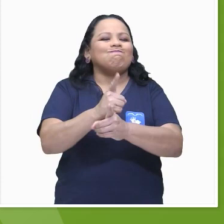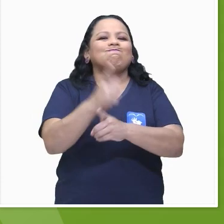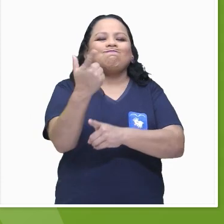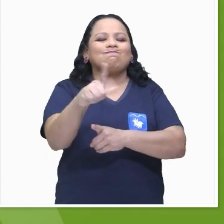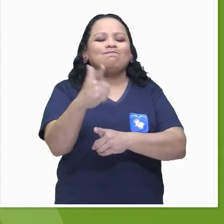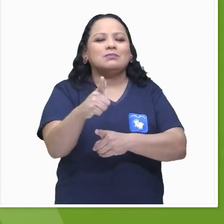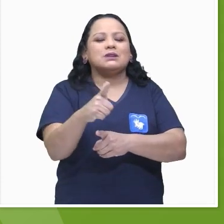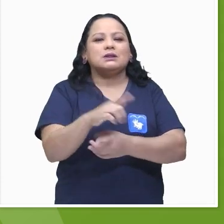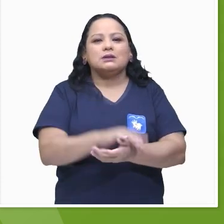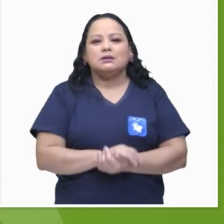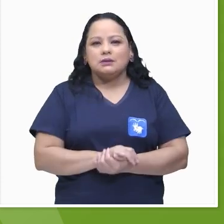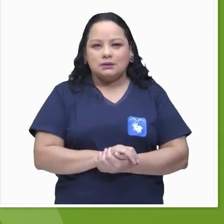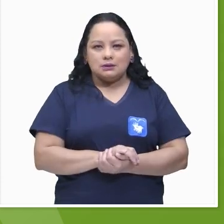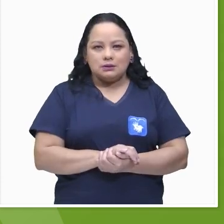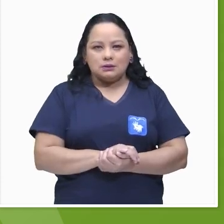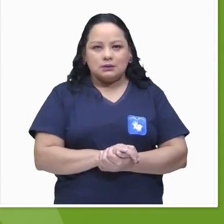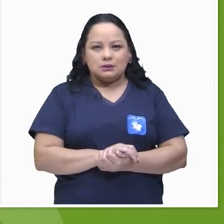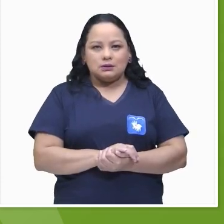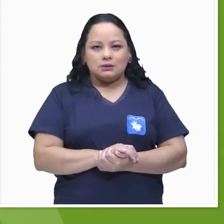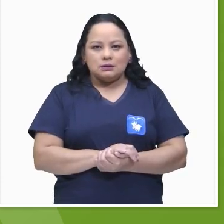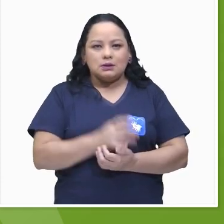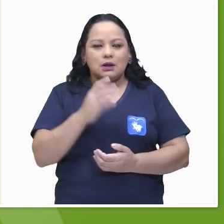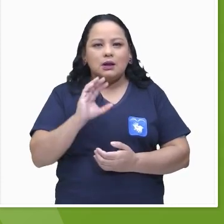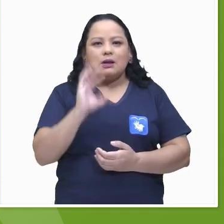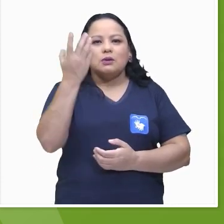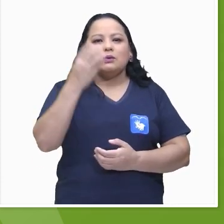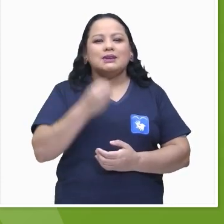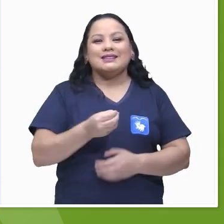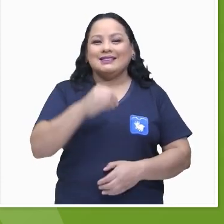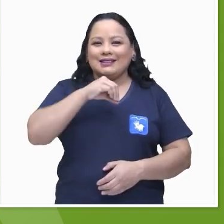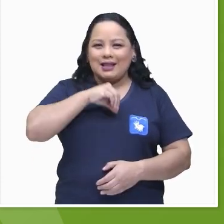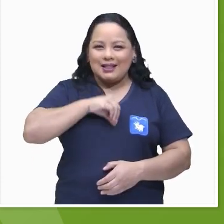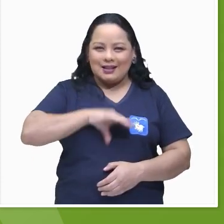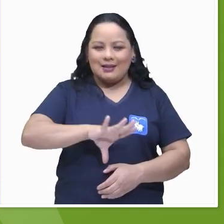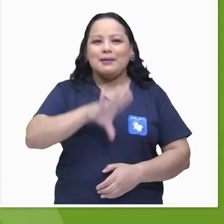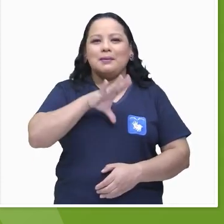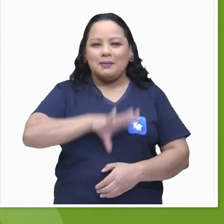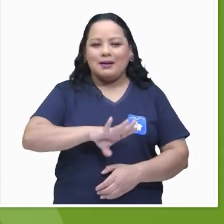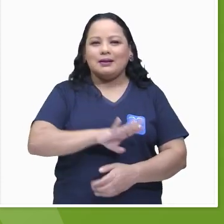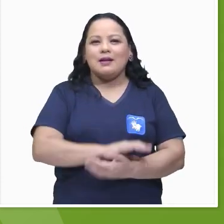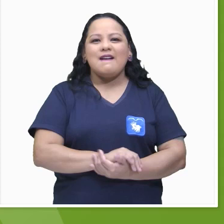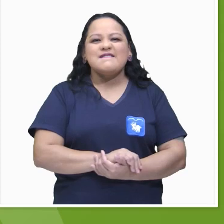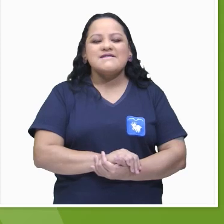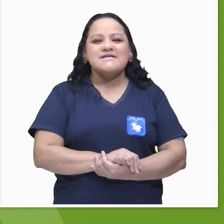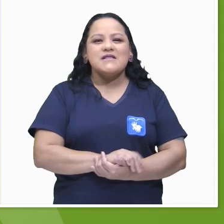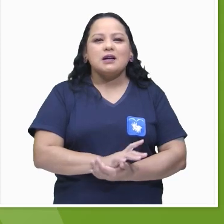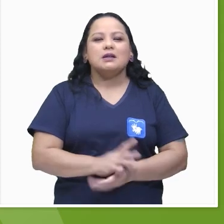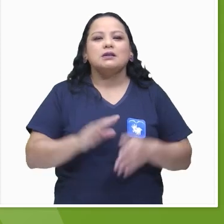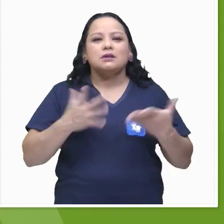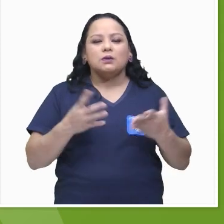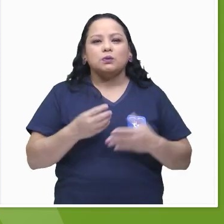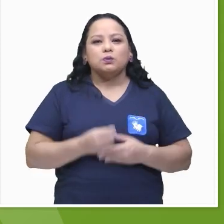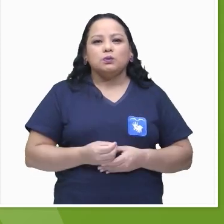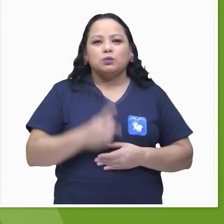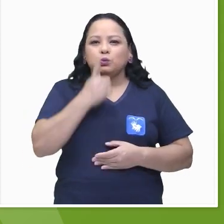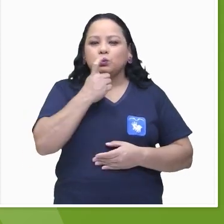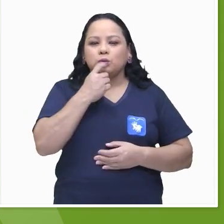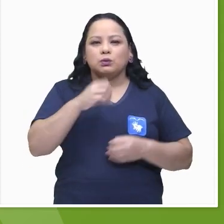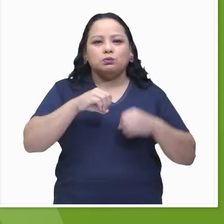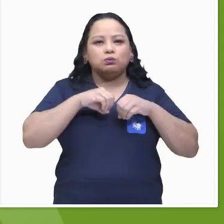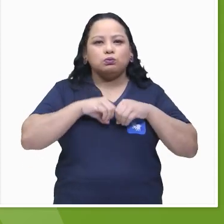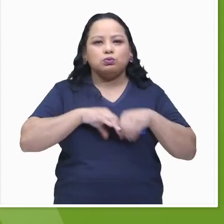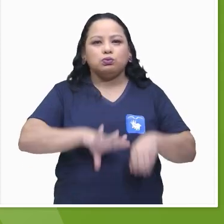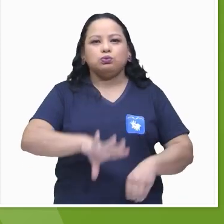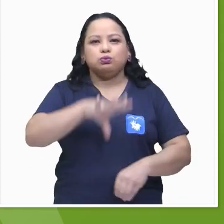fecundação, temos lá como resultado a menstruação, né? Então, o sangue desce pelo colo